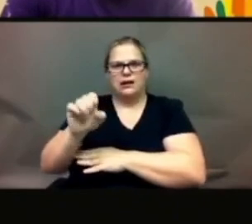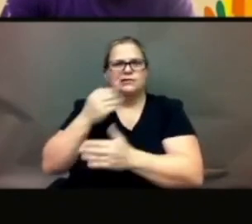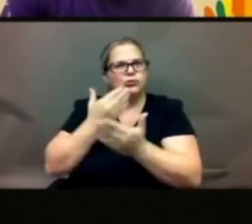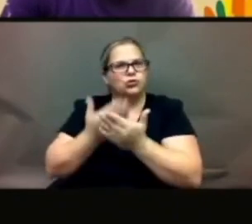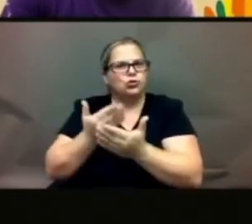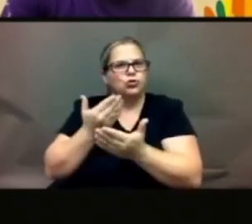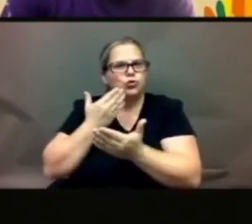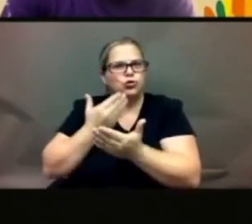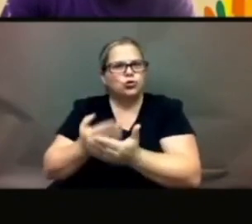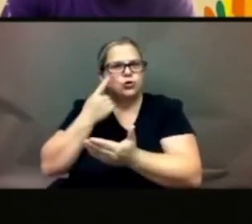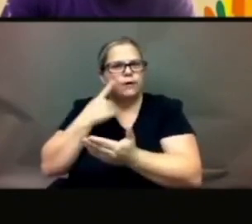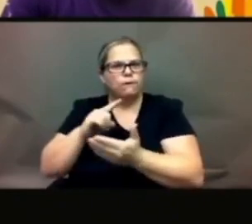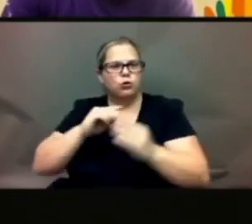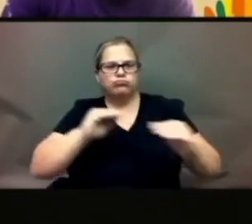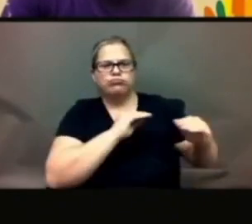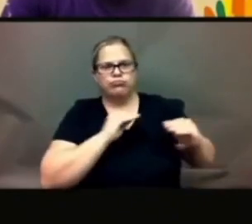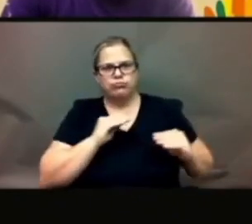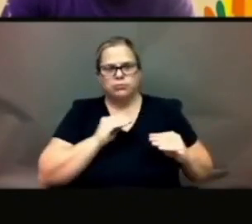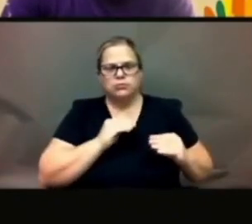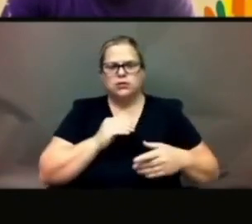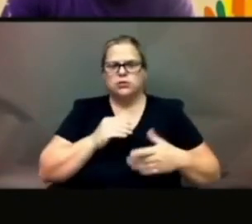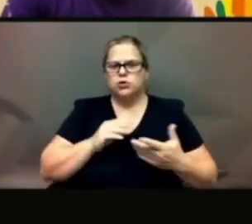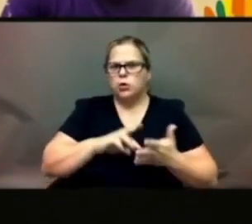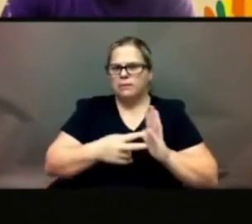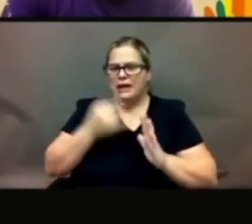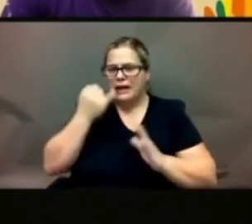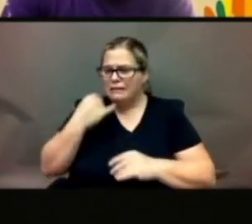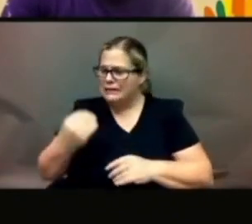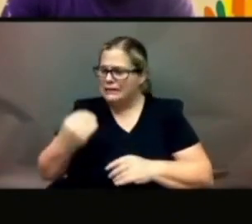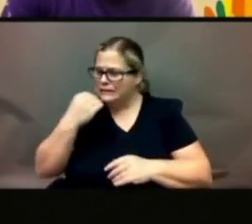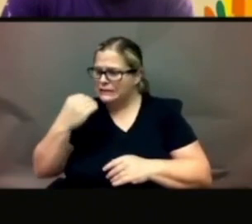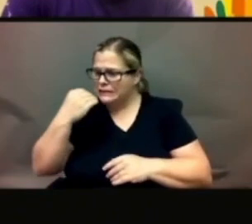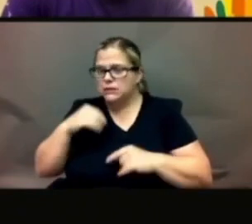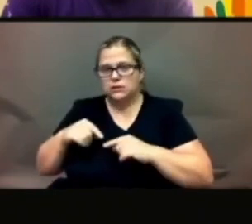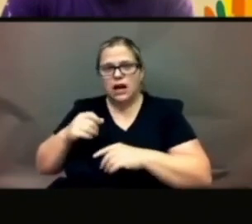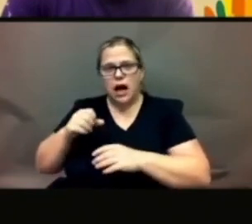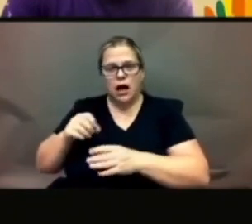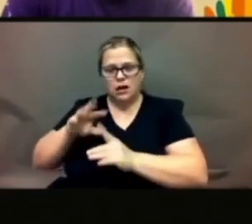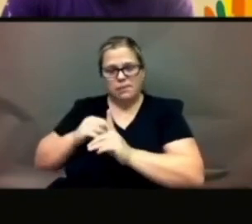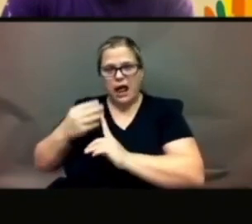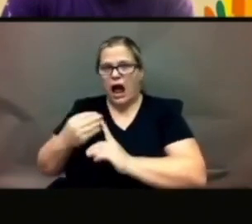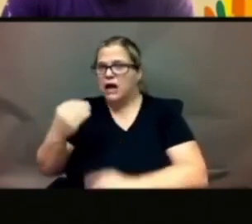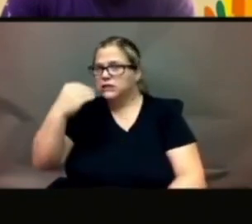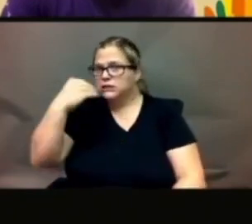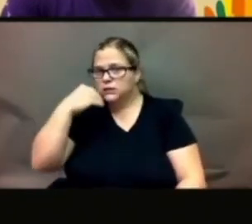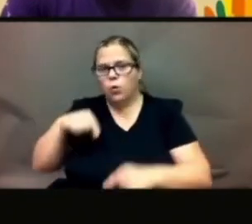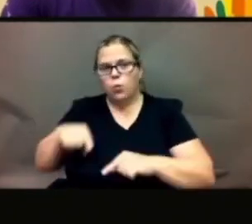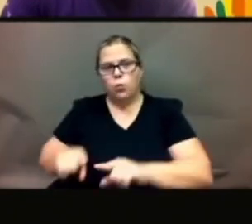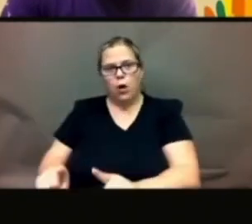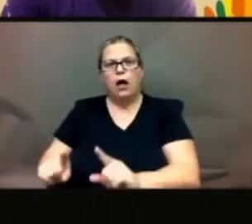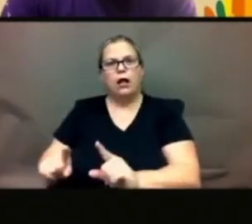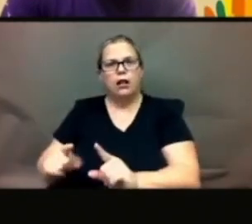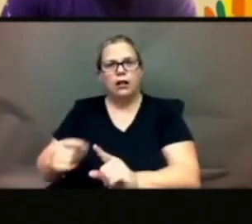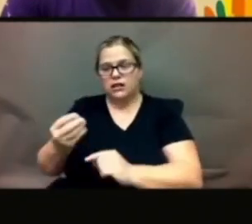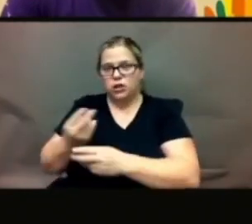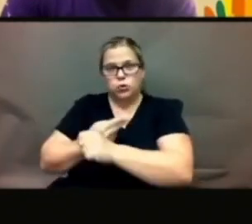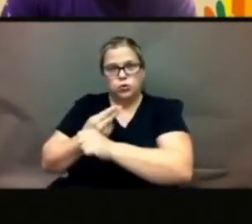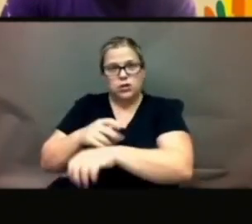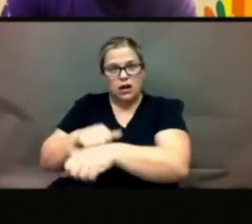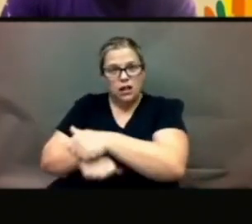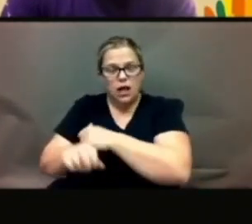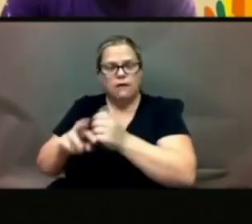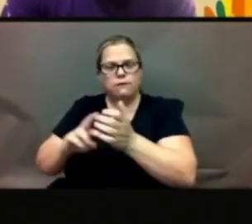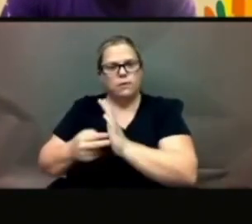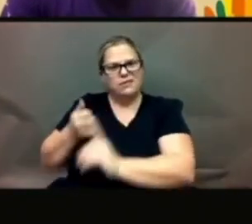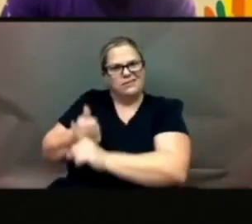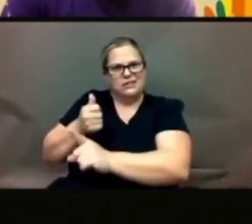A terra estaria isolada do espaço. Então, quando eu estou comendo essa banana com uma luva. Eu